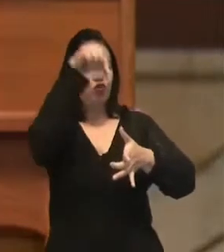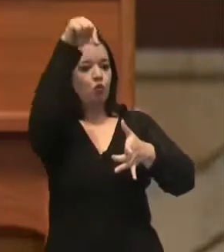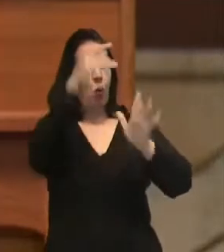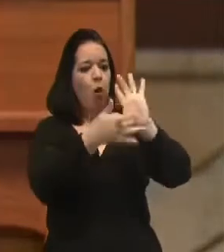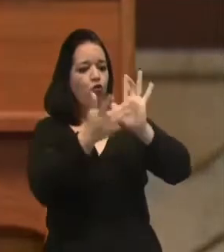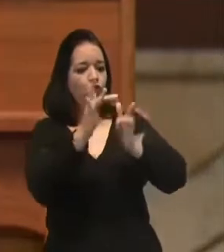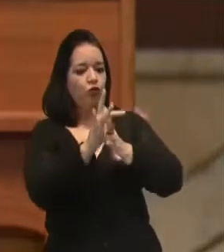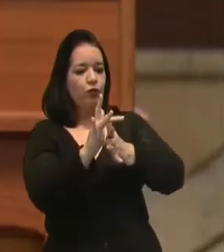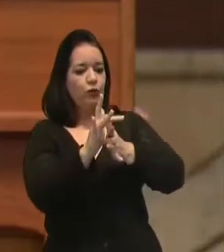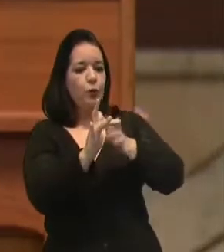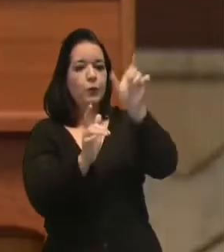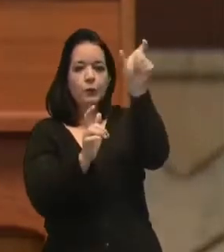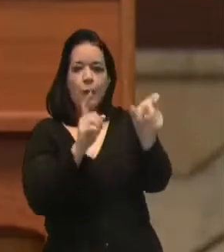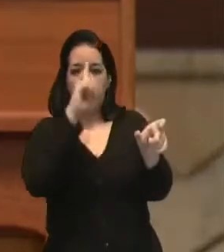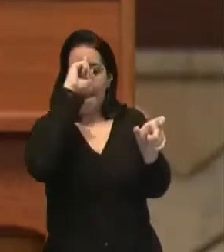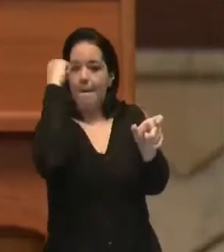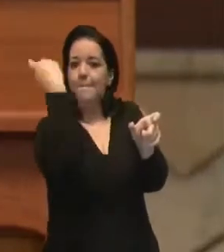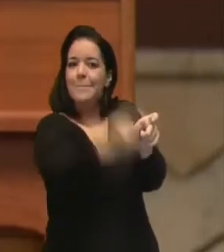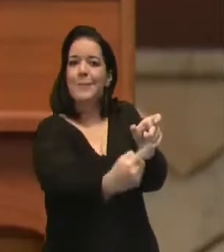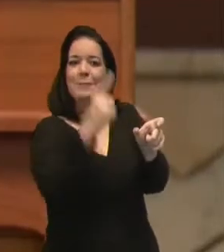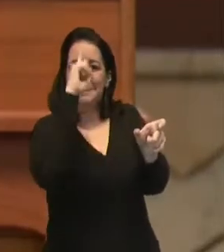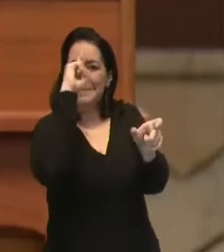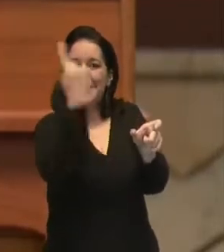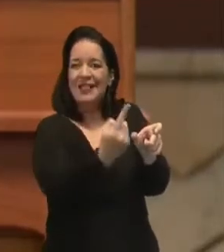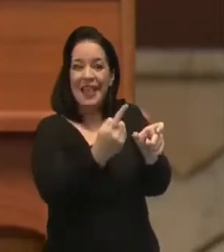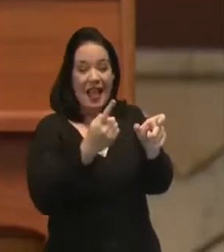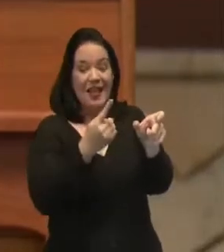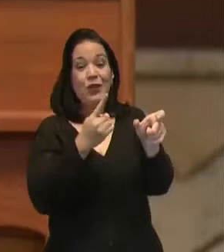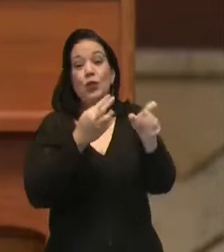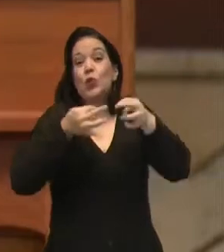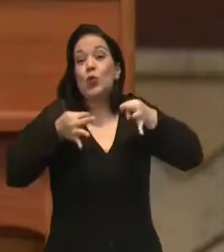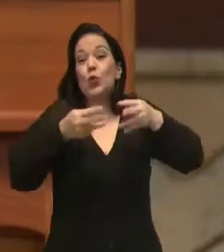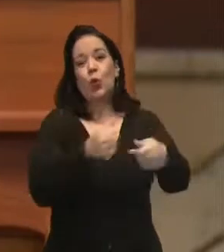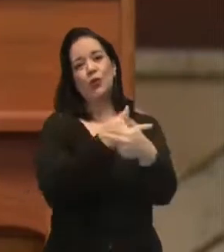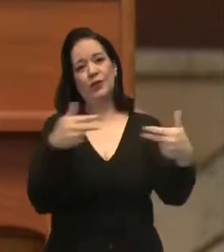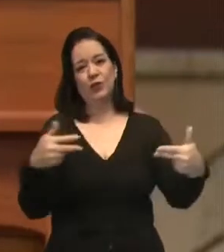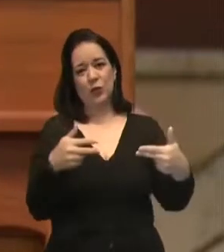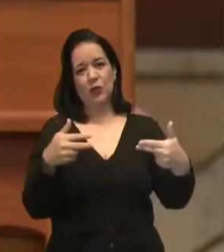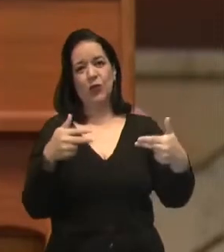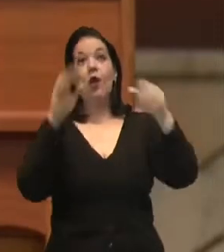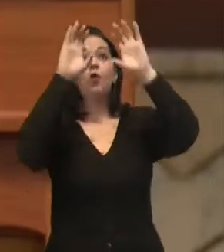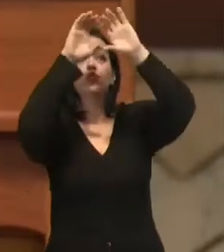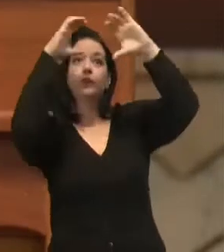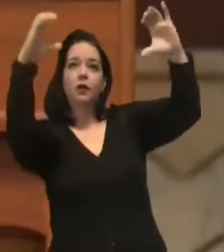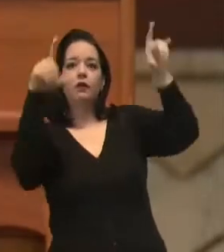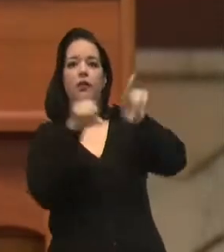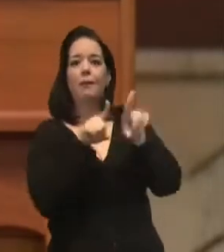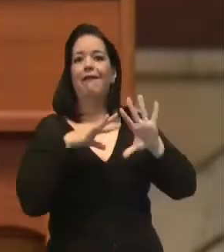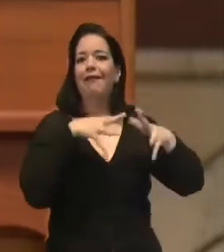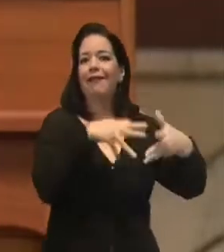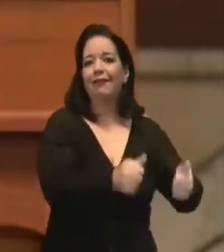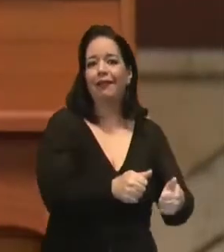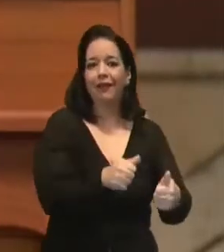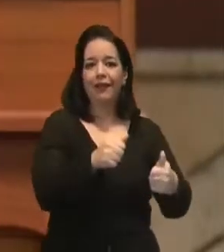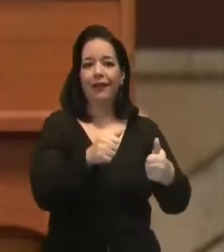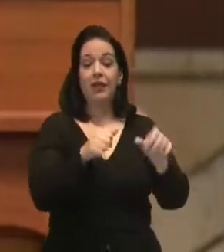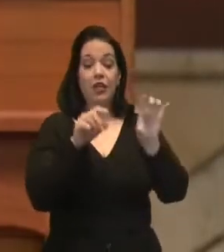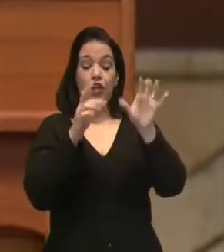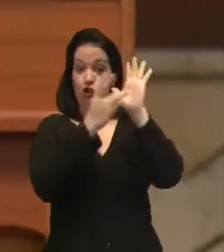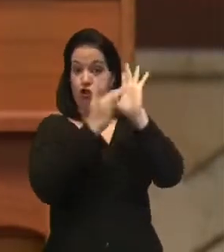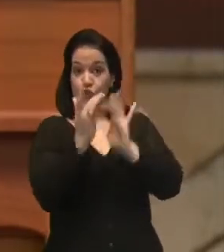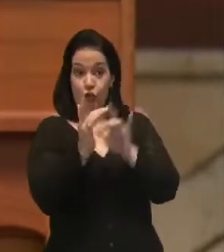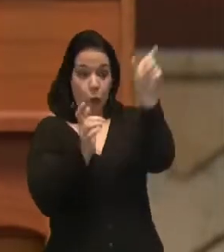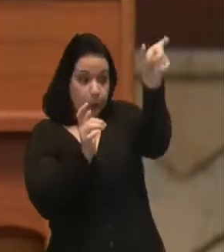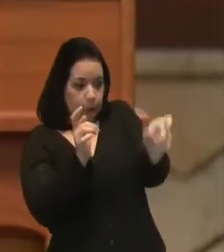as da terra. Deus nos deu tudo em Jesus. Todas essas bênçãos são